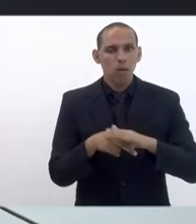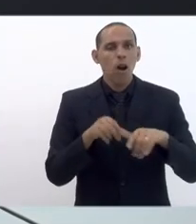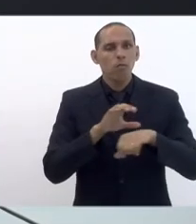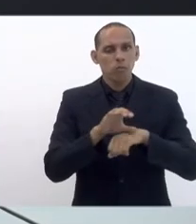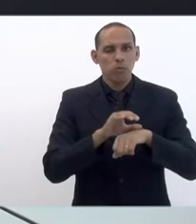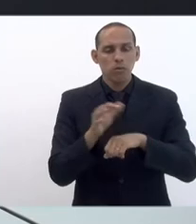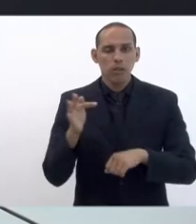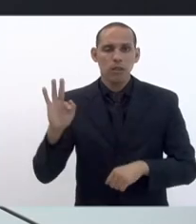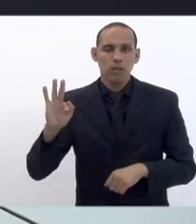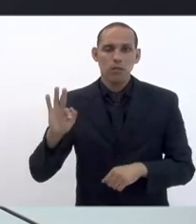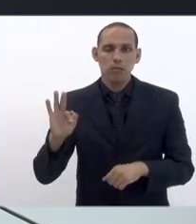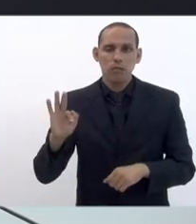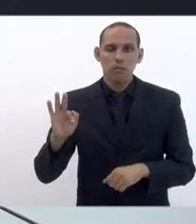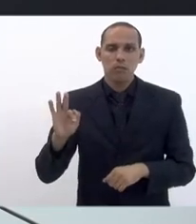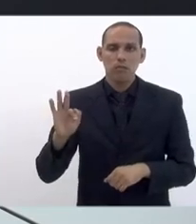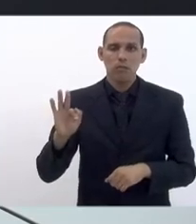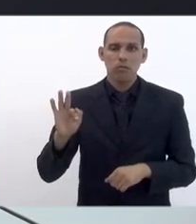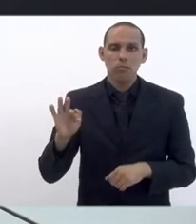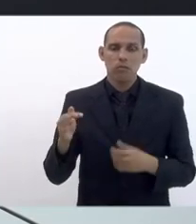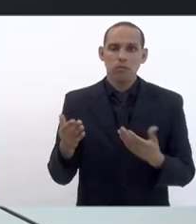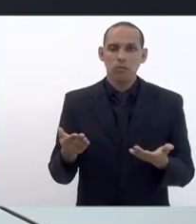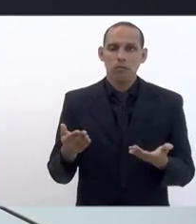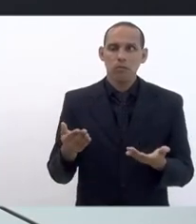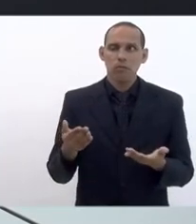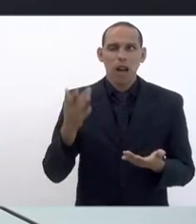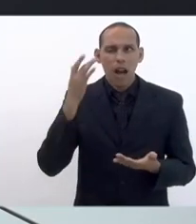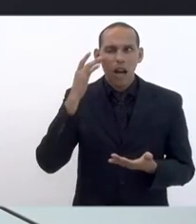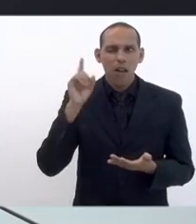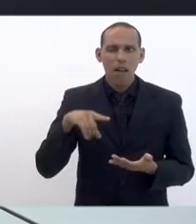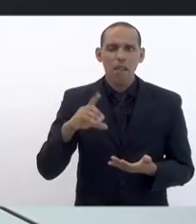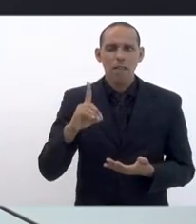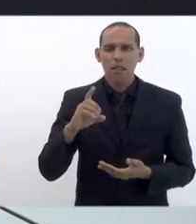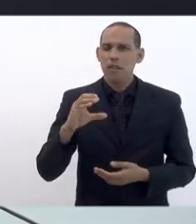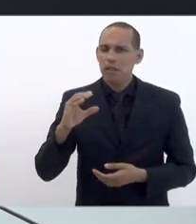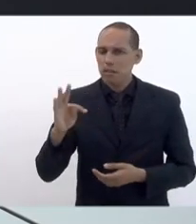interesse. Lá nas salvas de memória, na DCT.